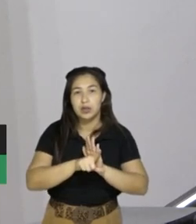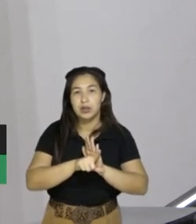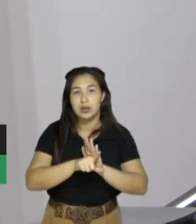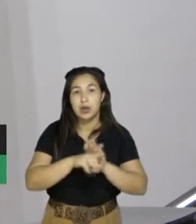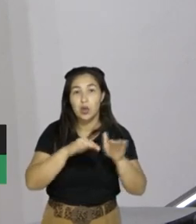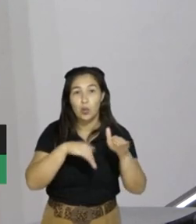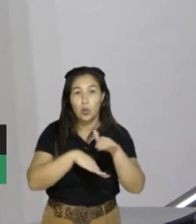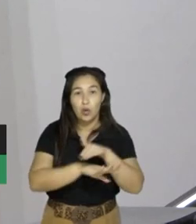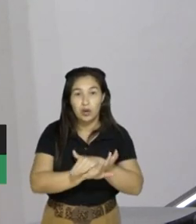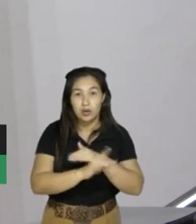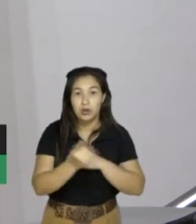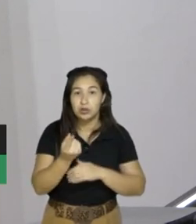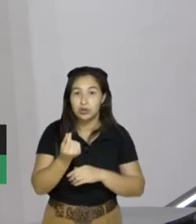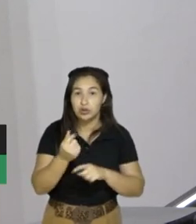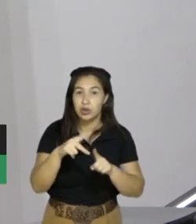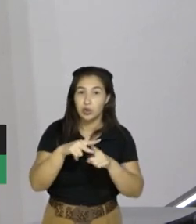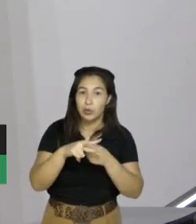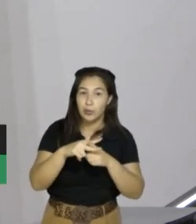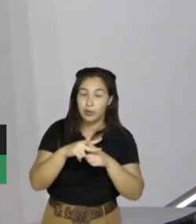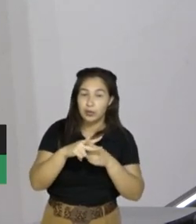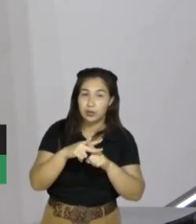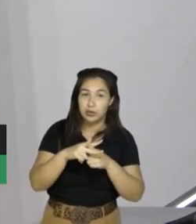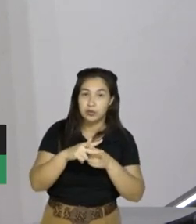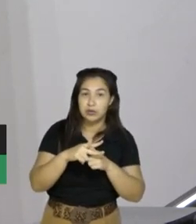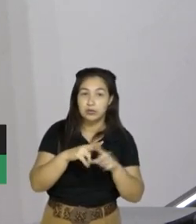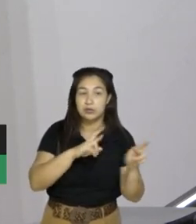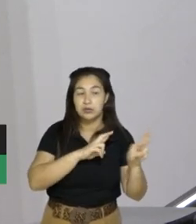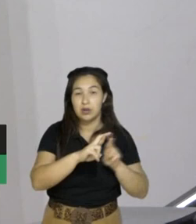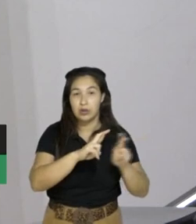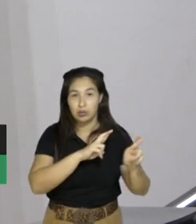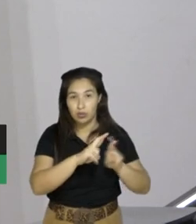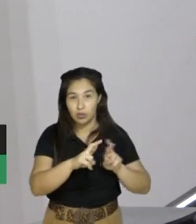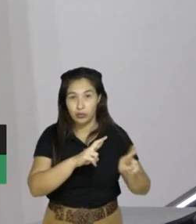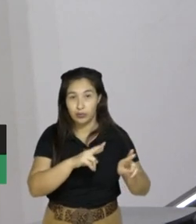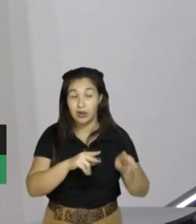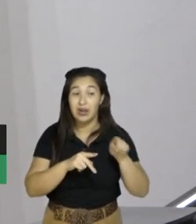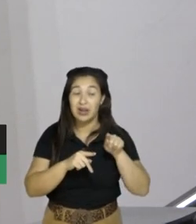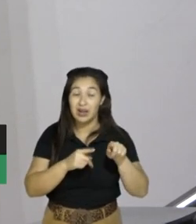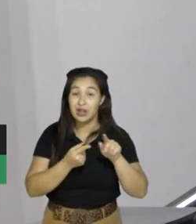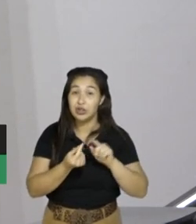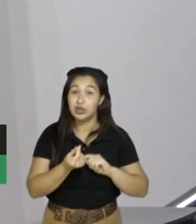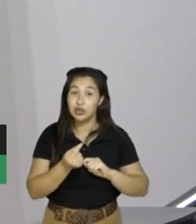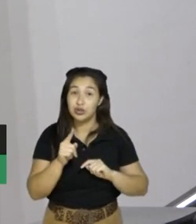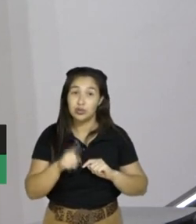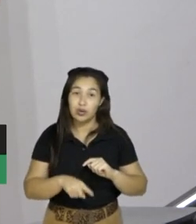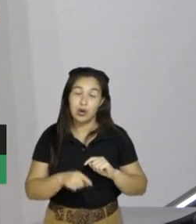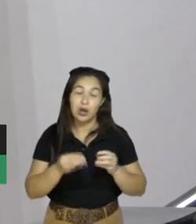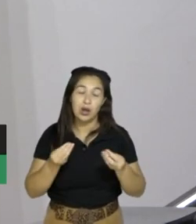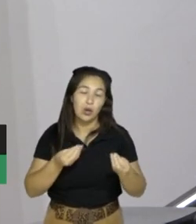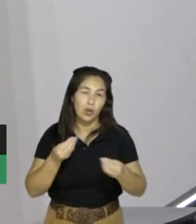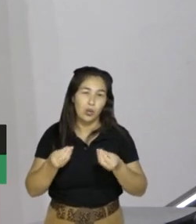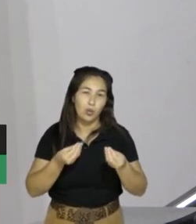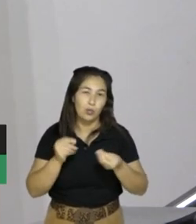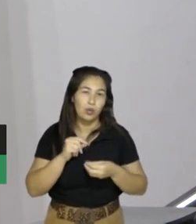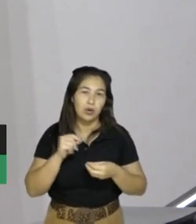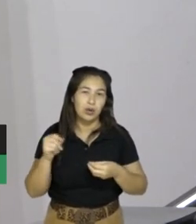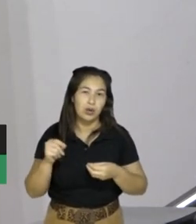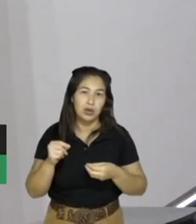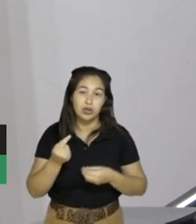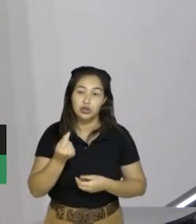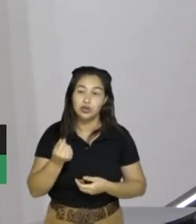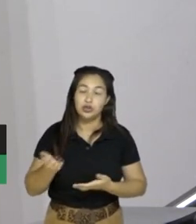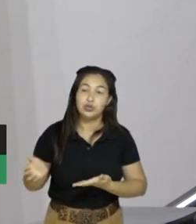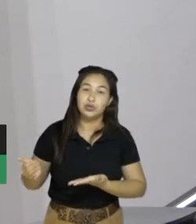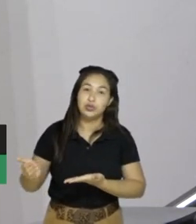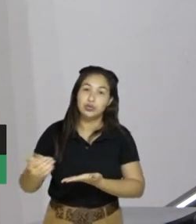manutenção e investimento em rodovia e esse fundo ele é composto por recursos arrecadados das